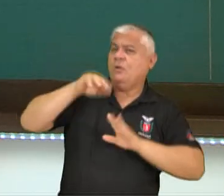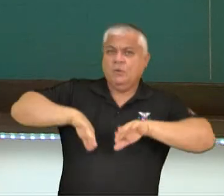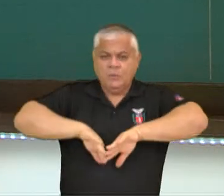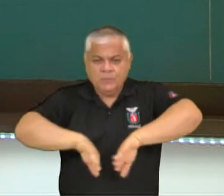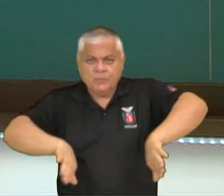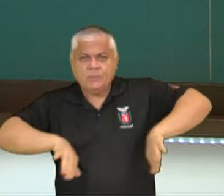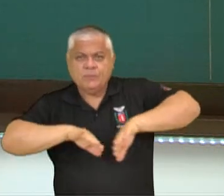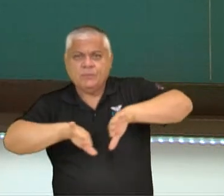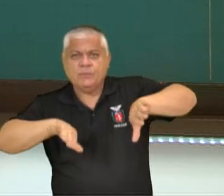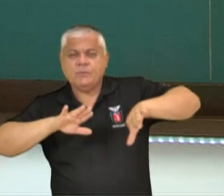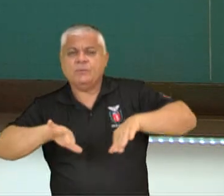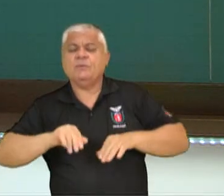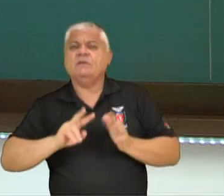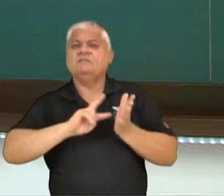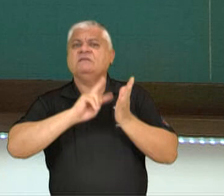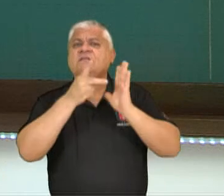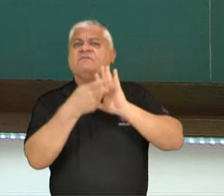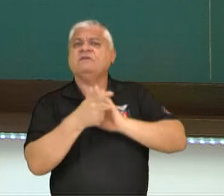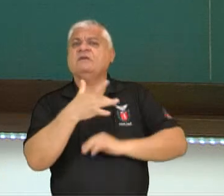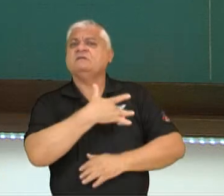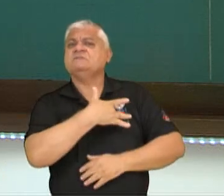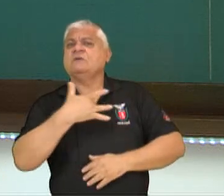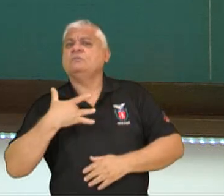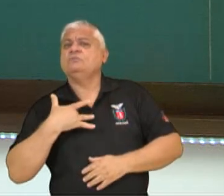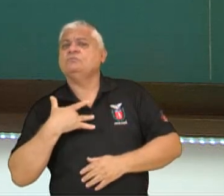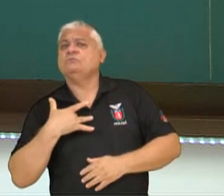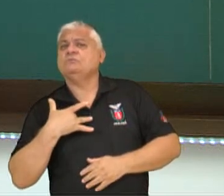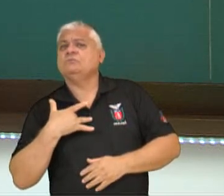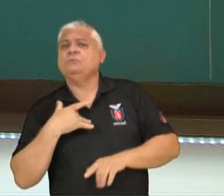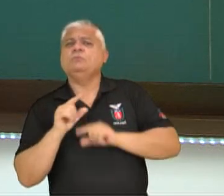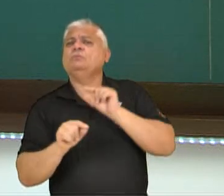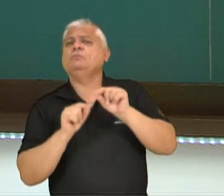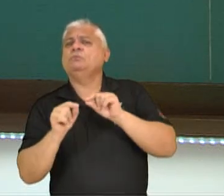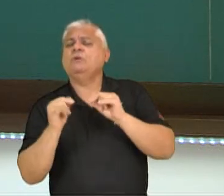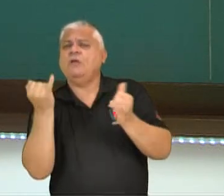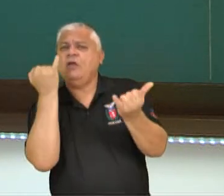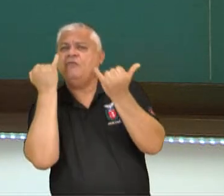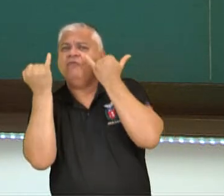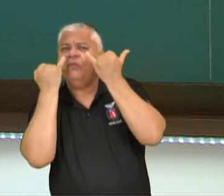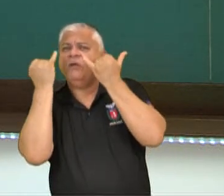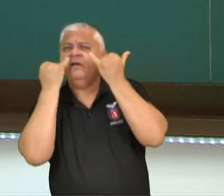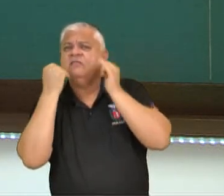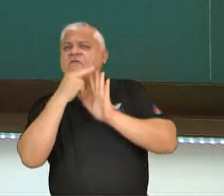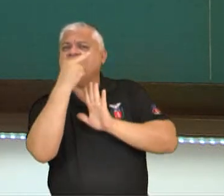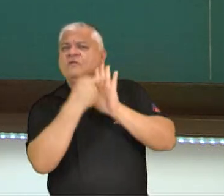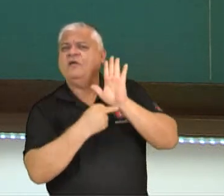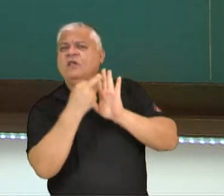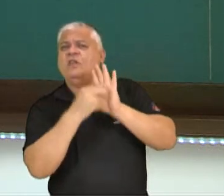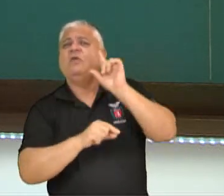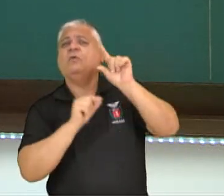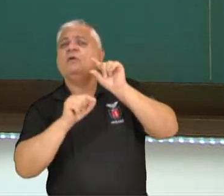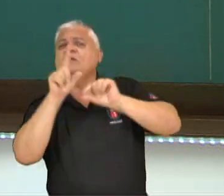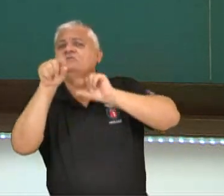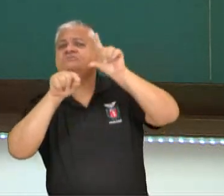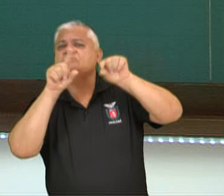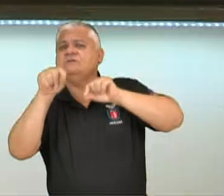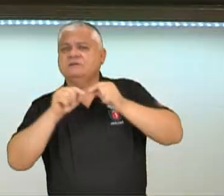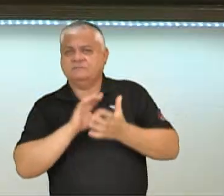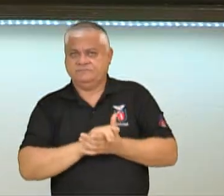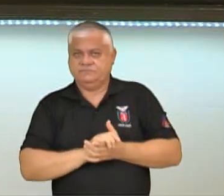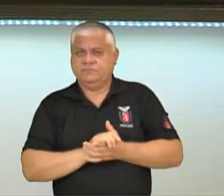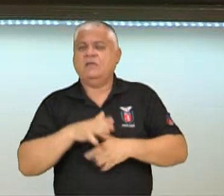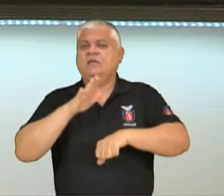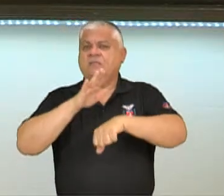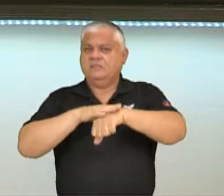mergulho no mar são sinônimos de saúde? Quais informações vocês conseguem abstrair ali desse texto?